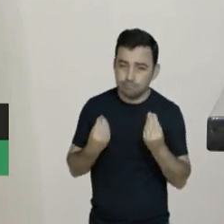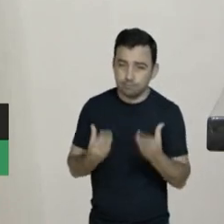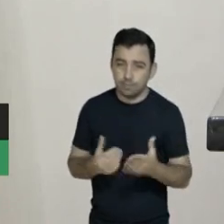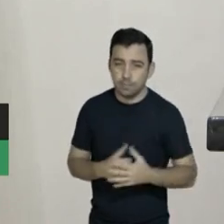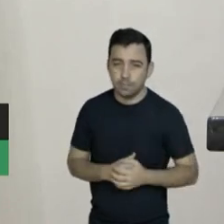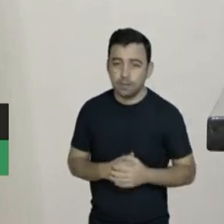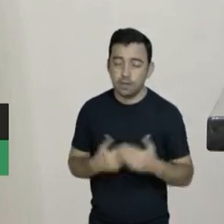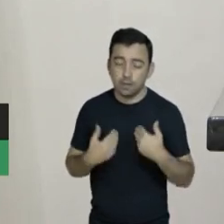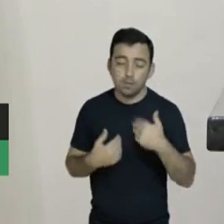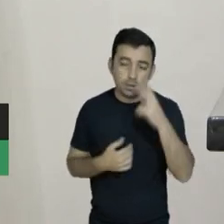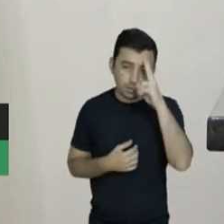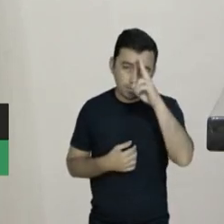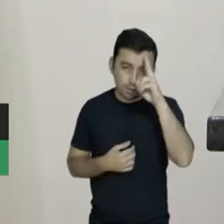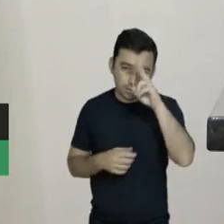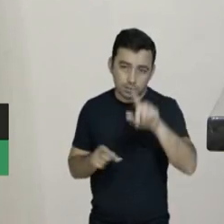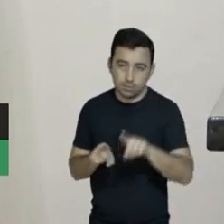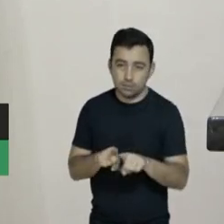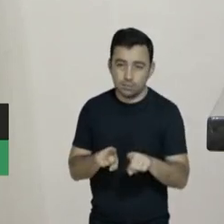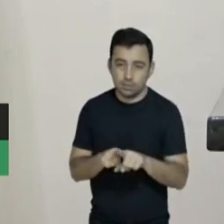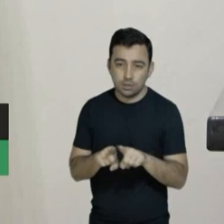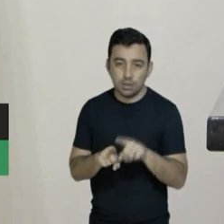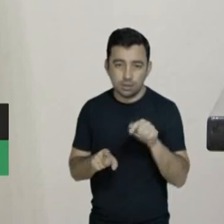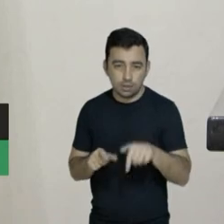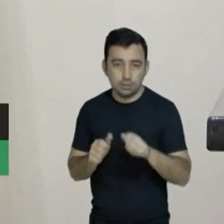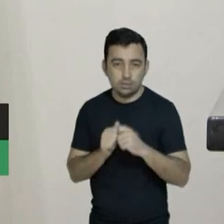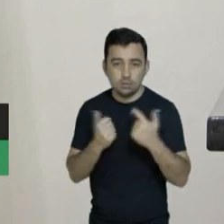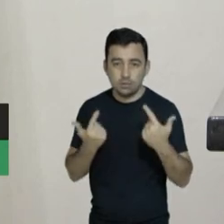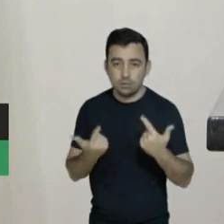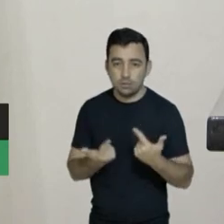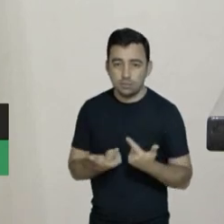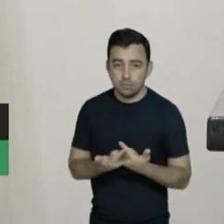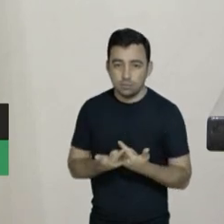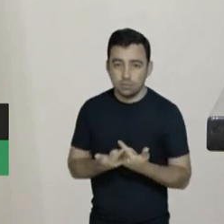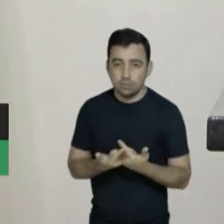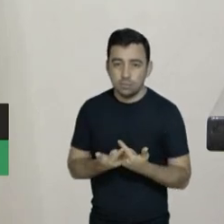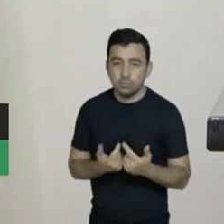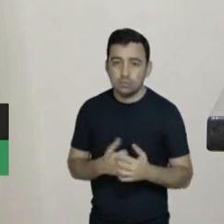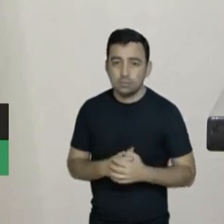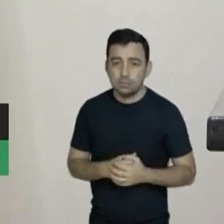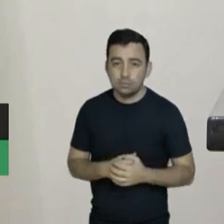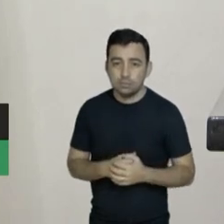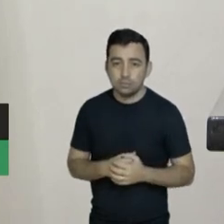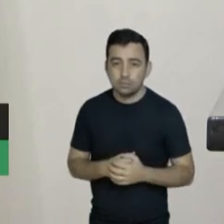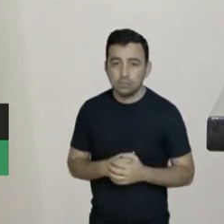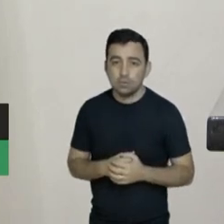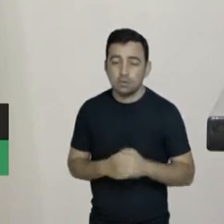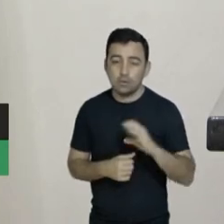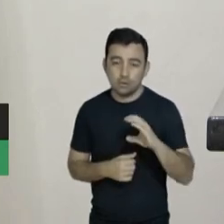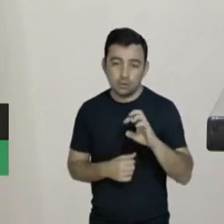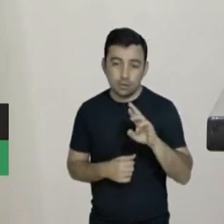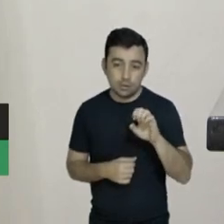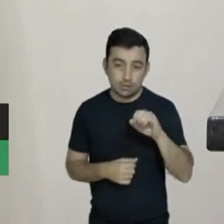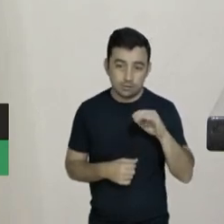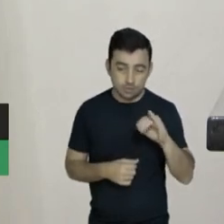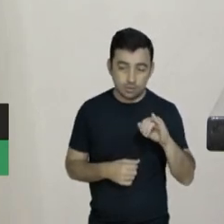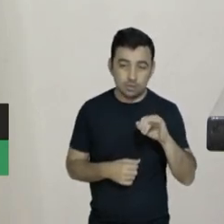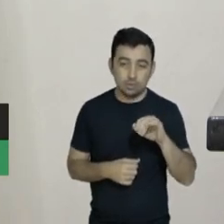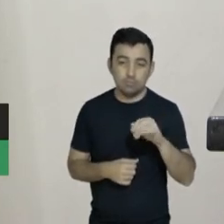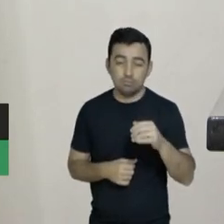Quero relembrar, senhor deputado, que nesta casa, o Cresci de Santa Catarina foi muito importante em uma